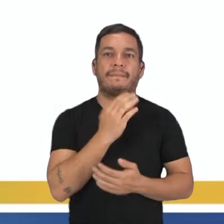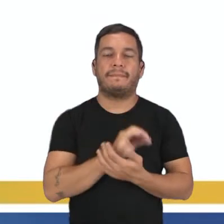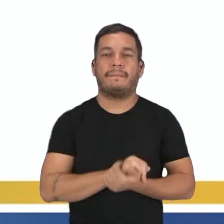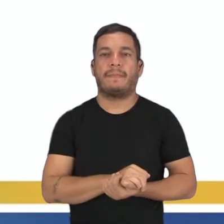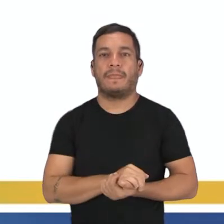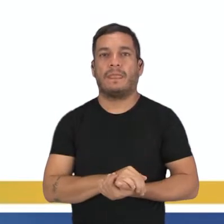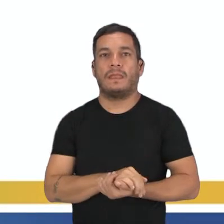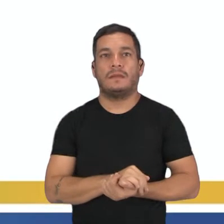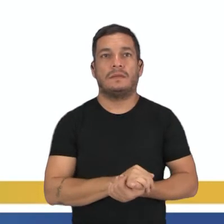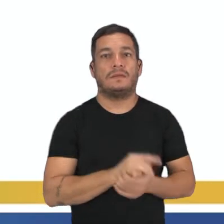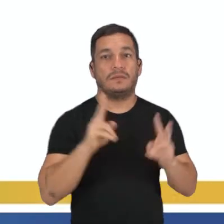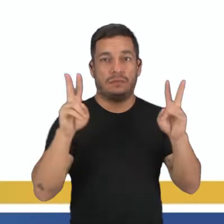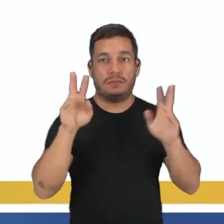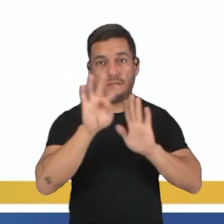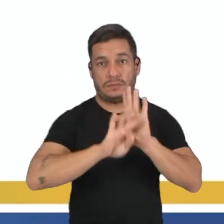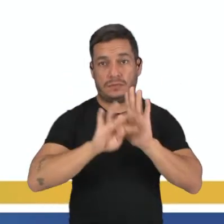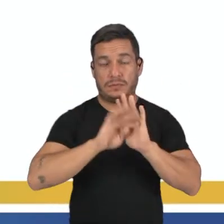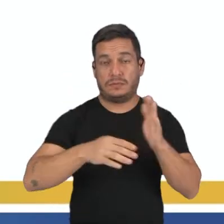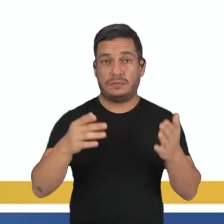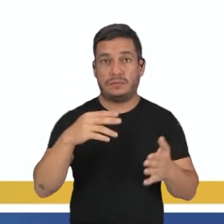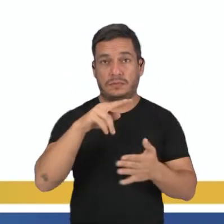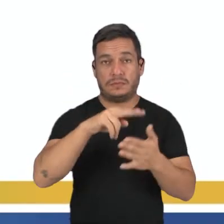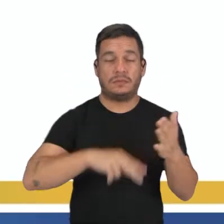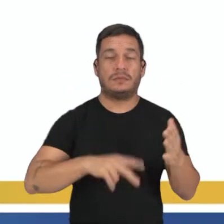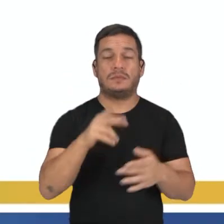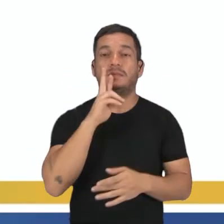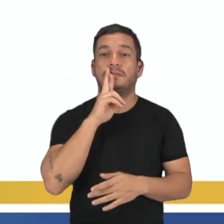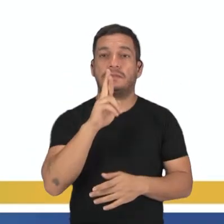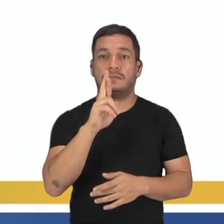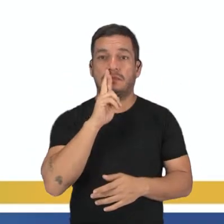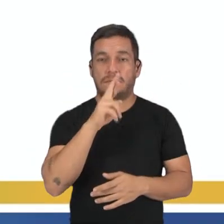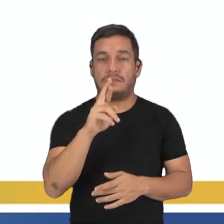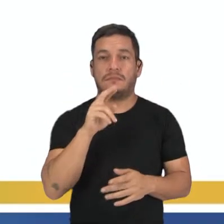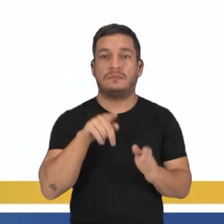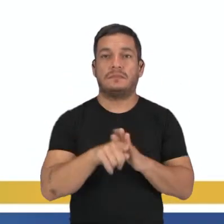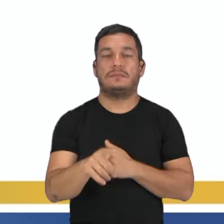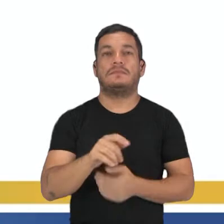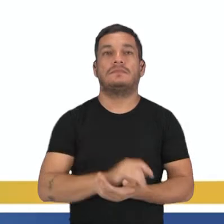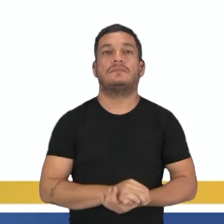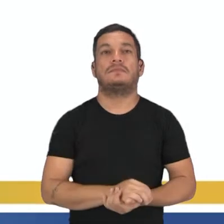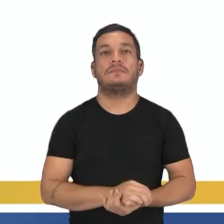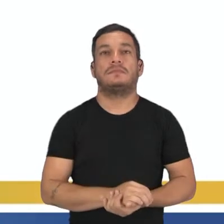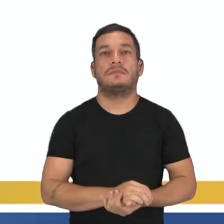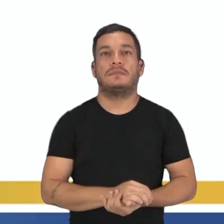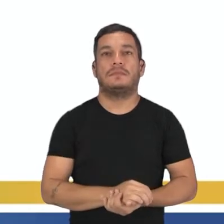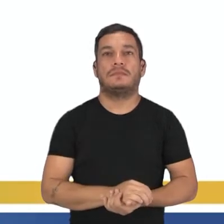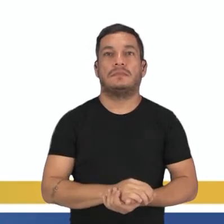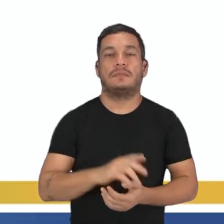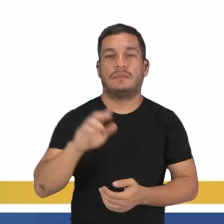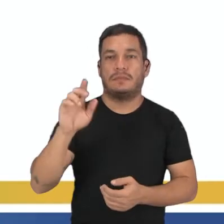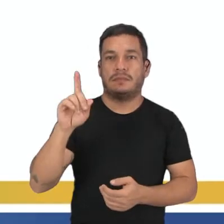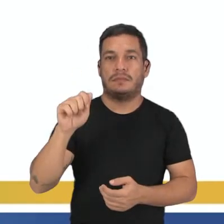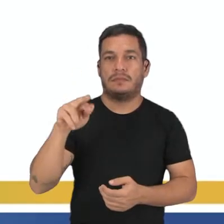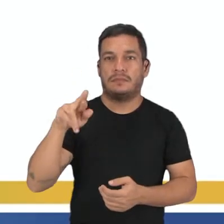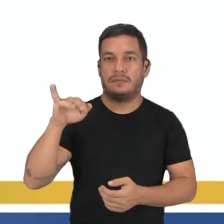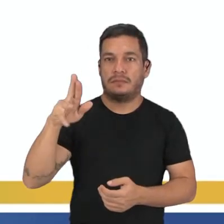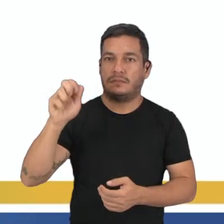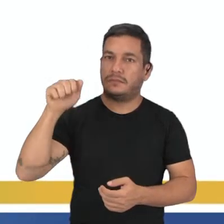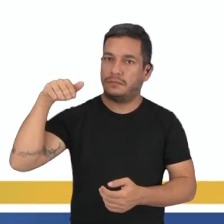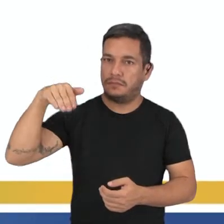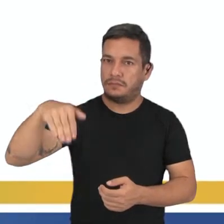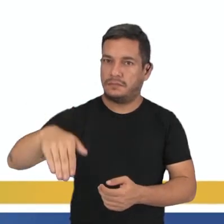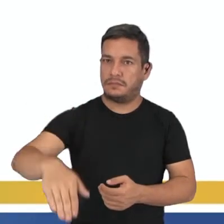agora leia o texto abaixo e responda as questões a ladeira aluna